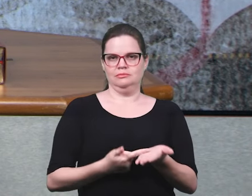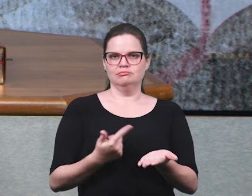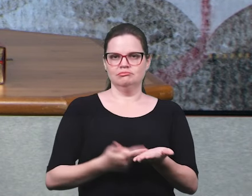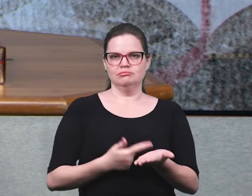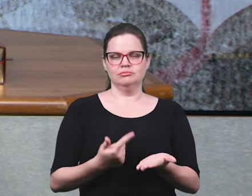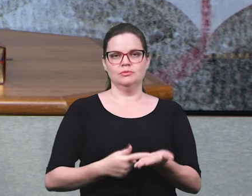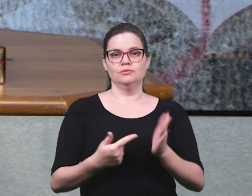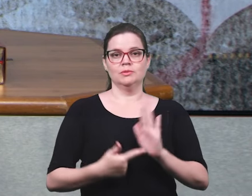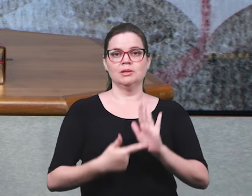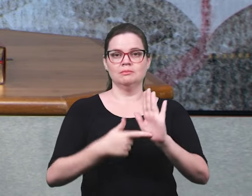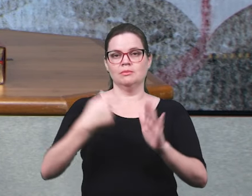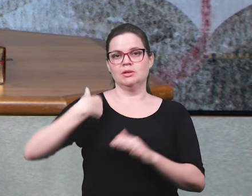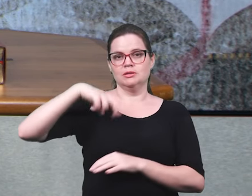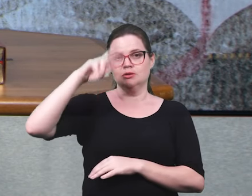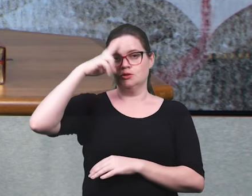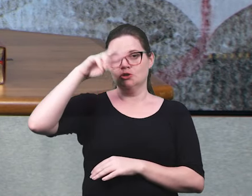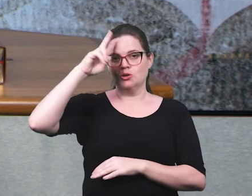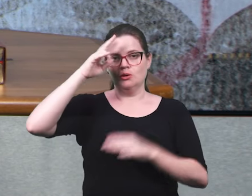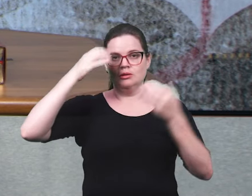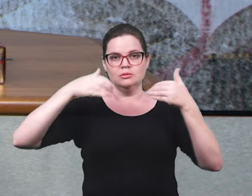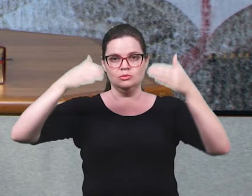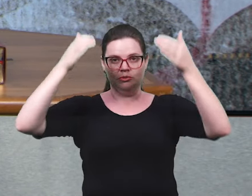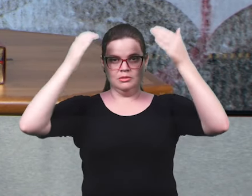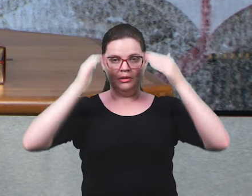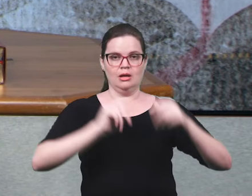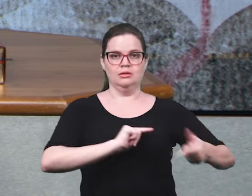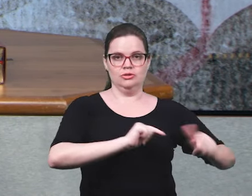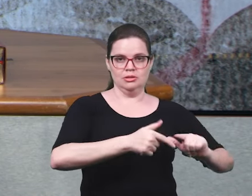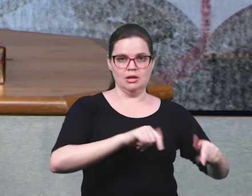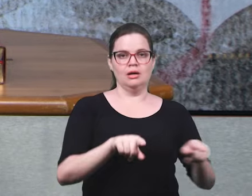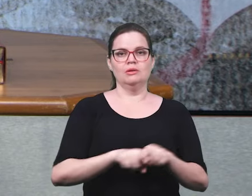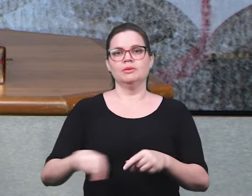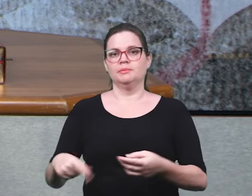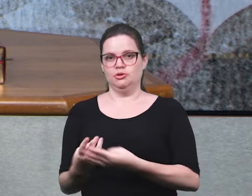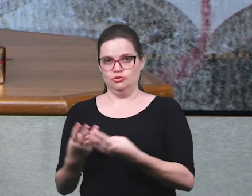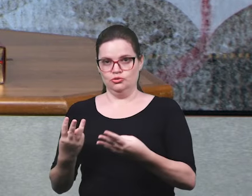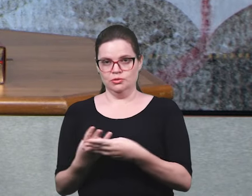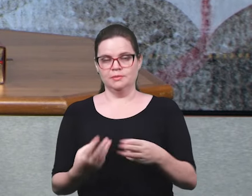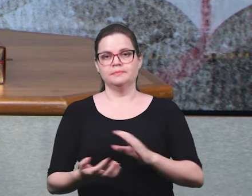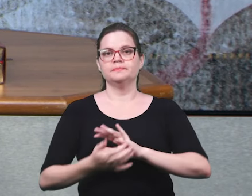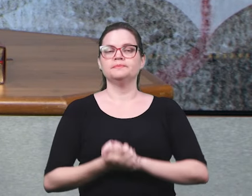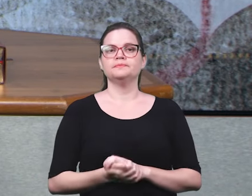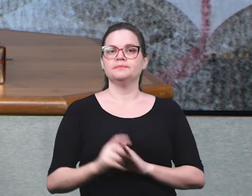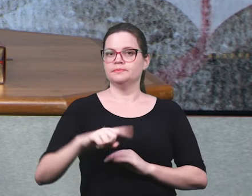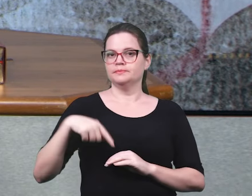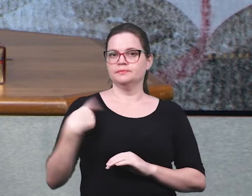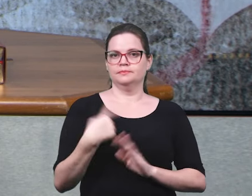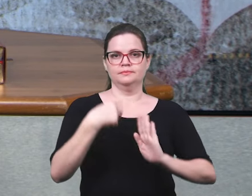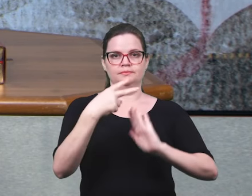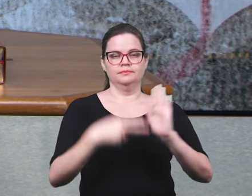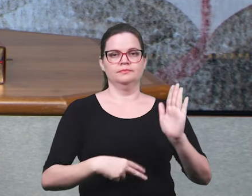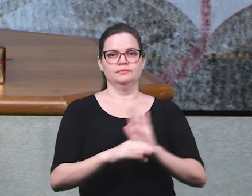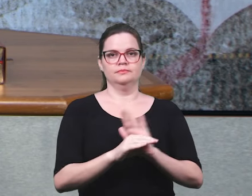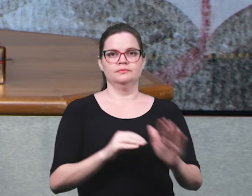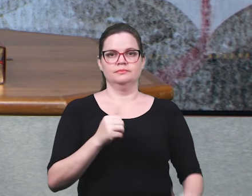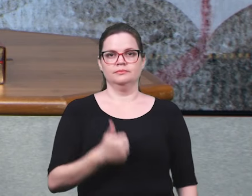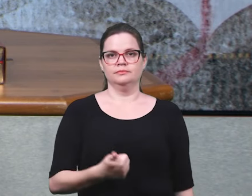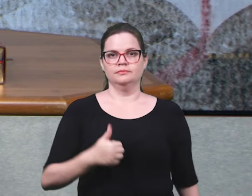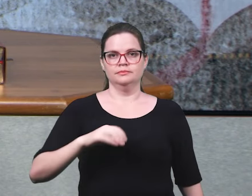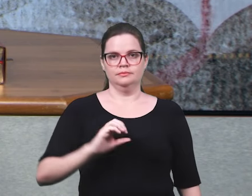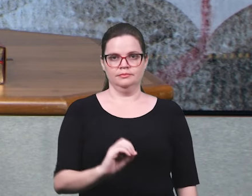que narra, os reis de Israel e de Judá. Nós vamos ler aqui o capítulo 10 do livro de